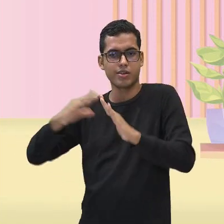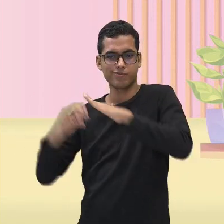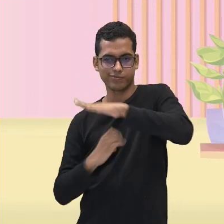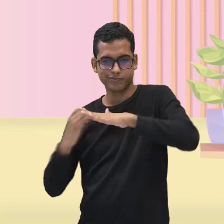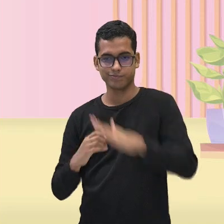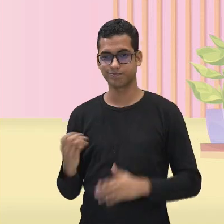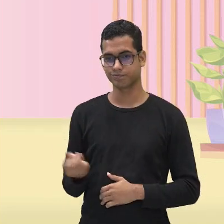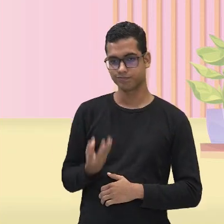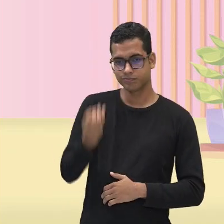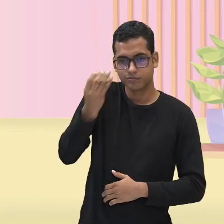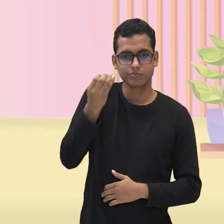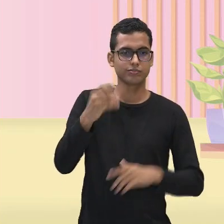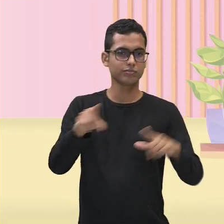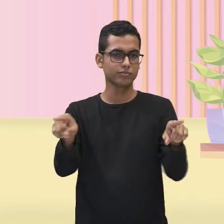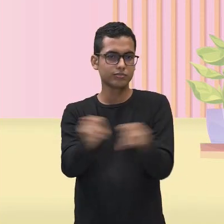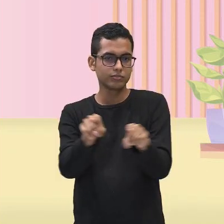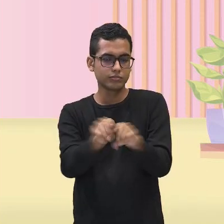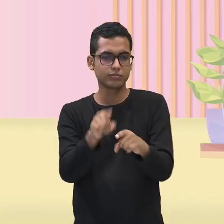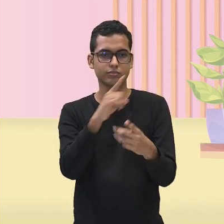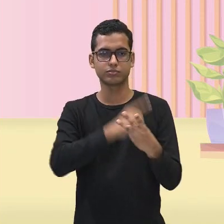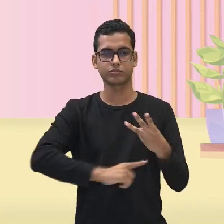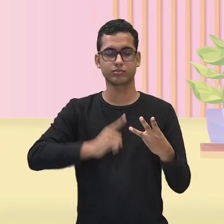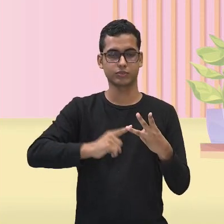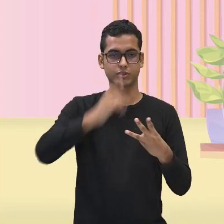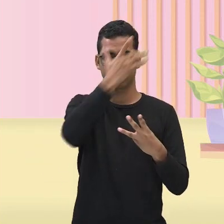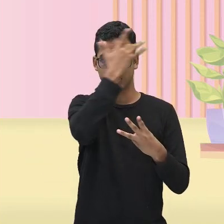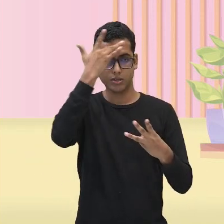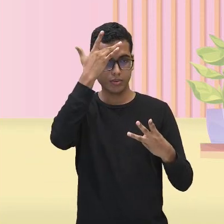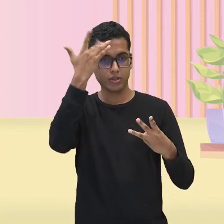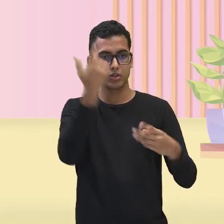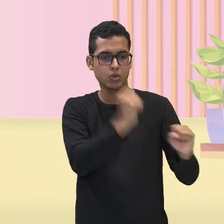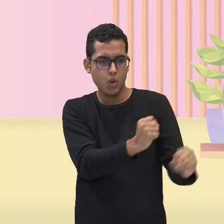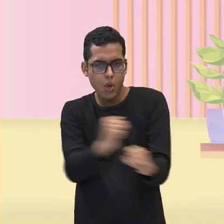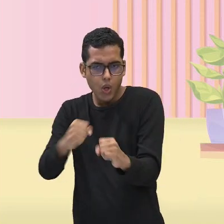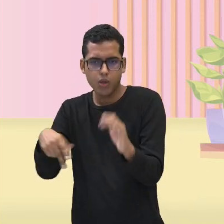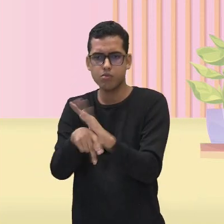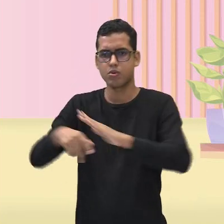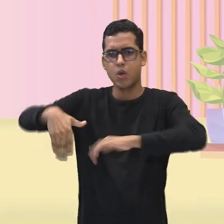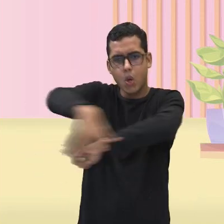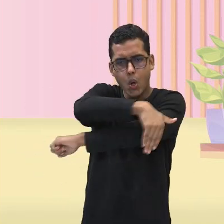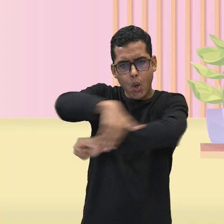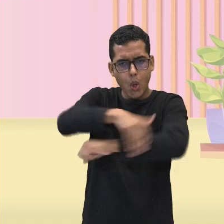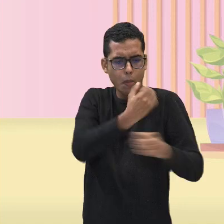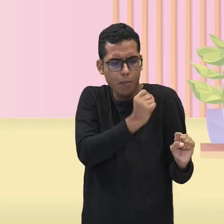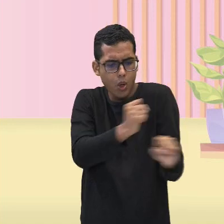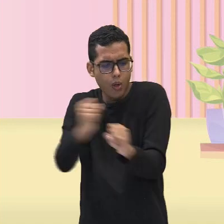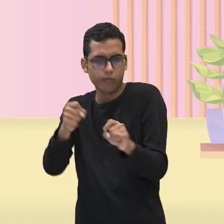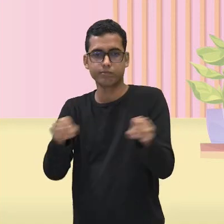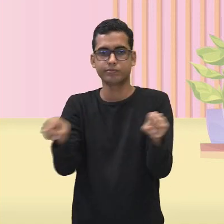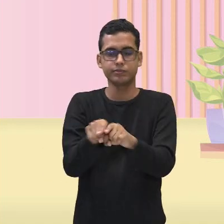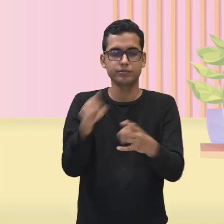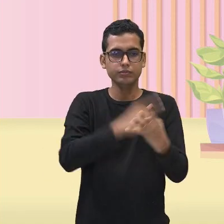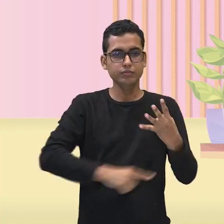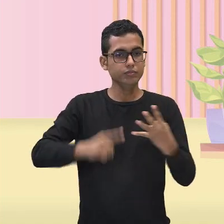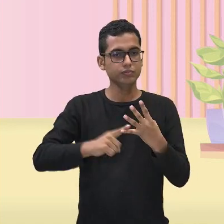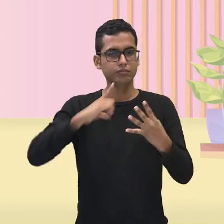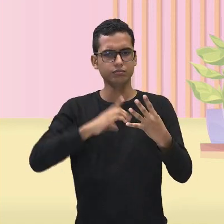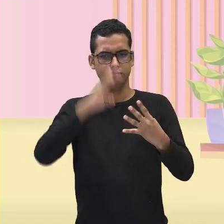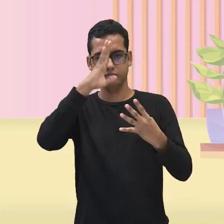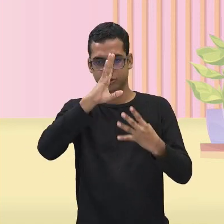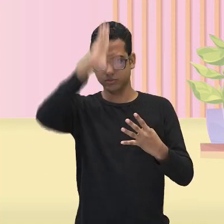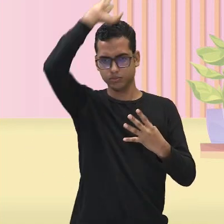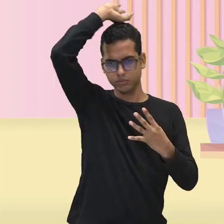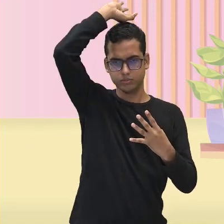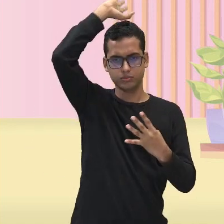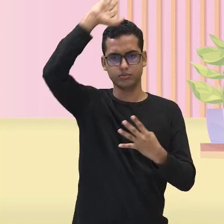os barrendeiros, são as pessoas que limpam ali as ruas, por exemplo, o bombeiro, que necessita